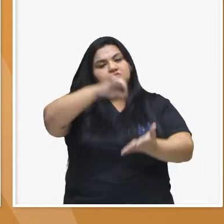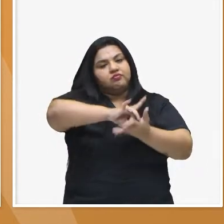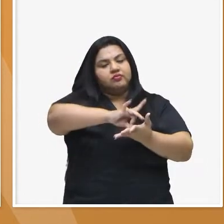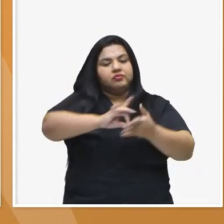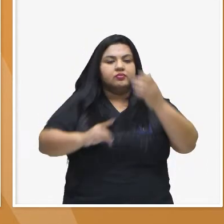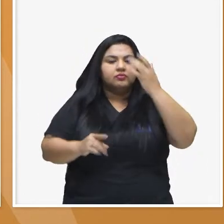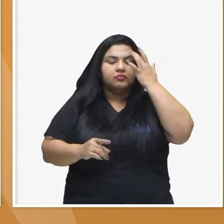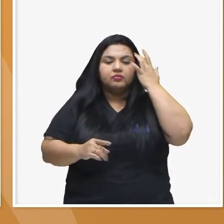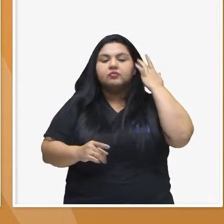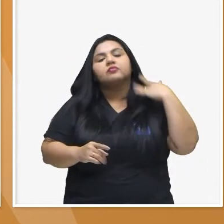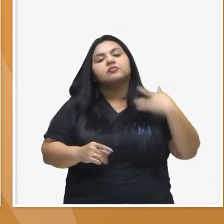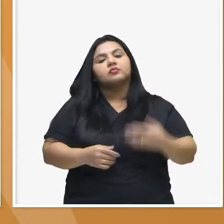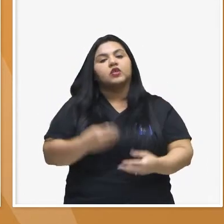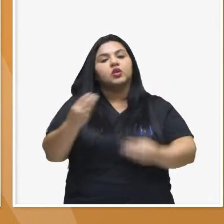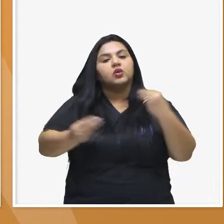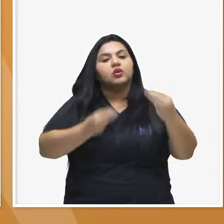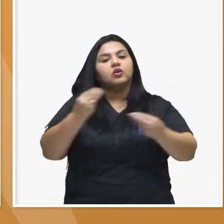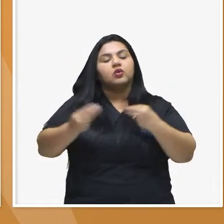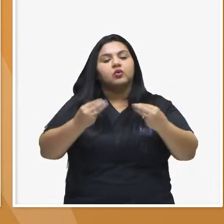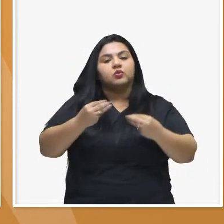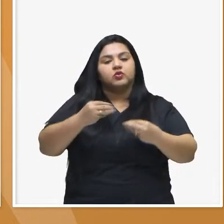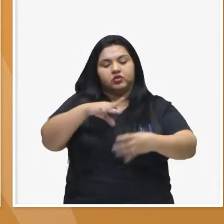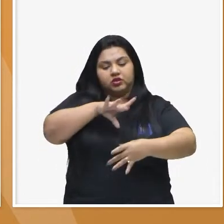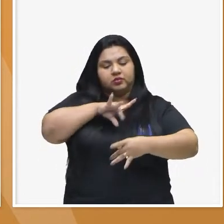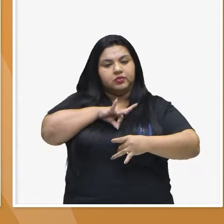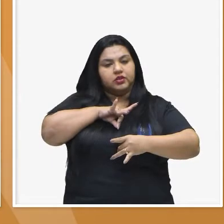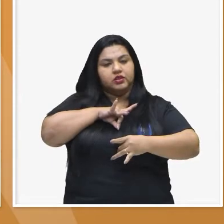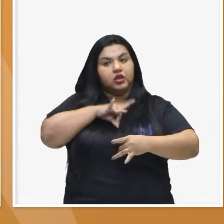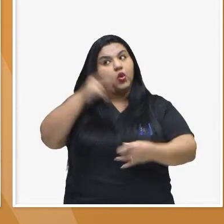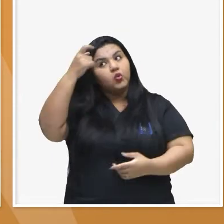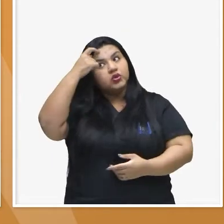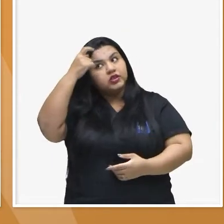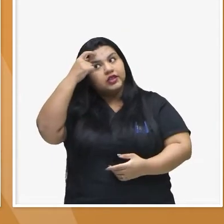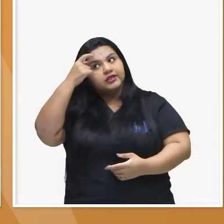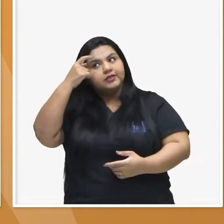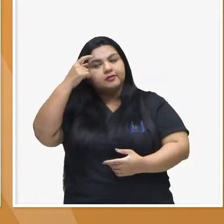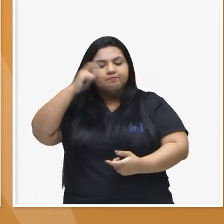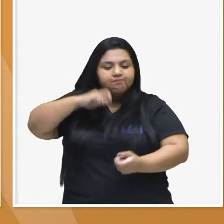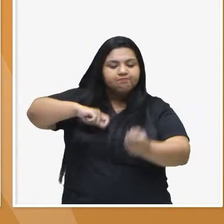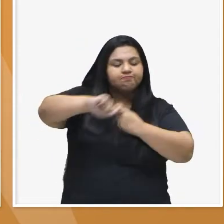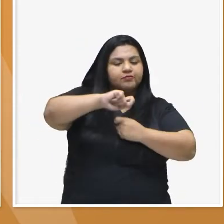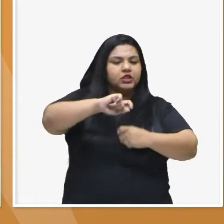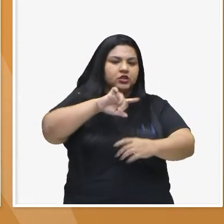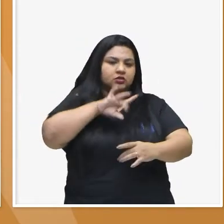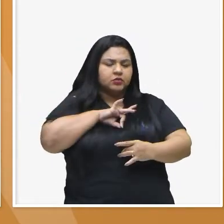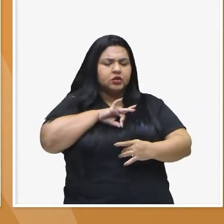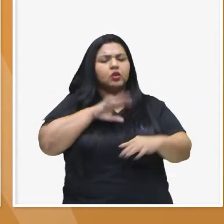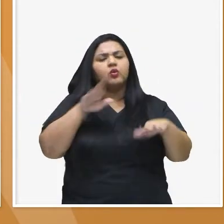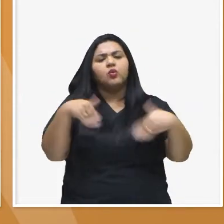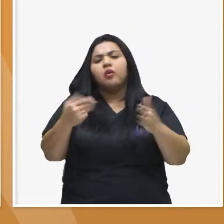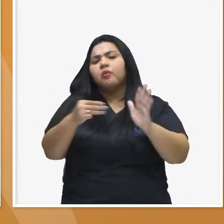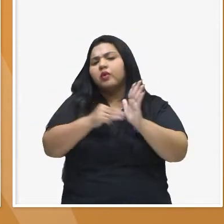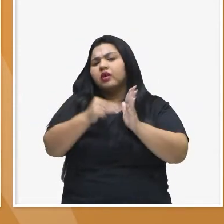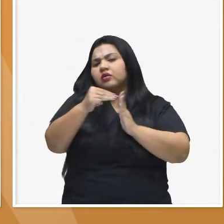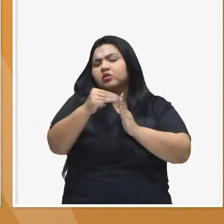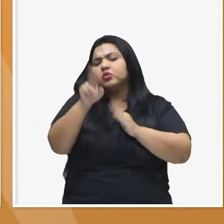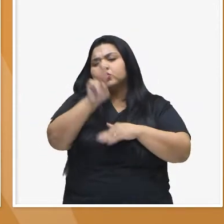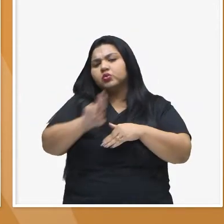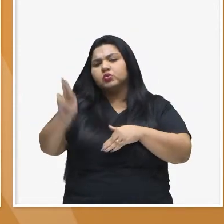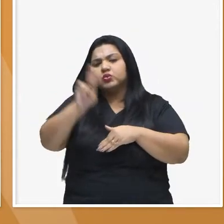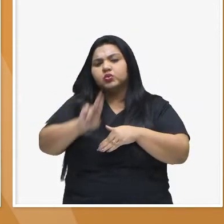A consciência como o quê? Como espírito, né? Como espírito. Vamos ver aqui, então, qual foi o método que ele utilizou